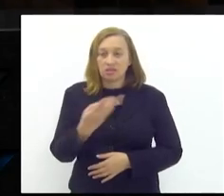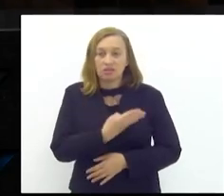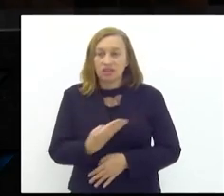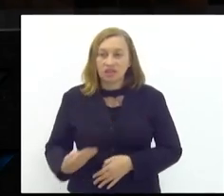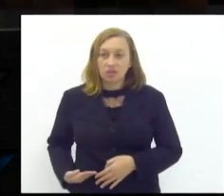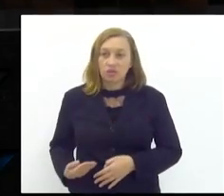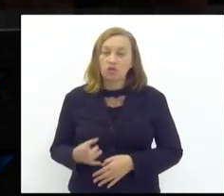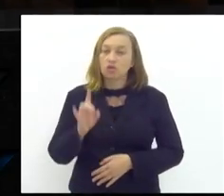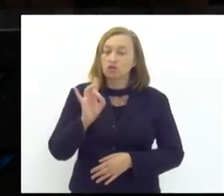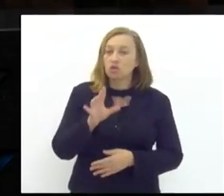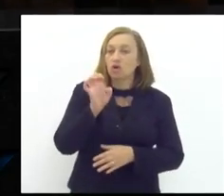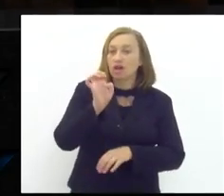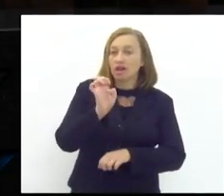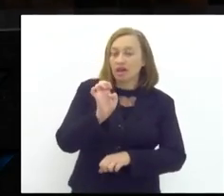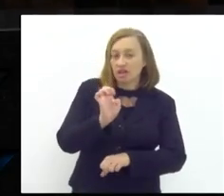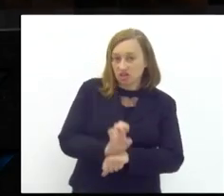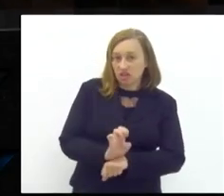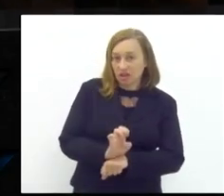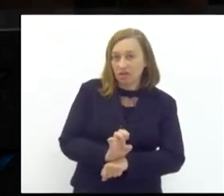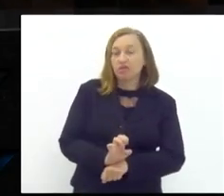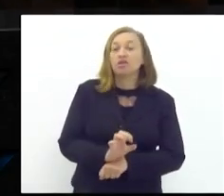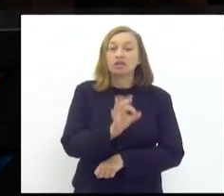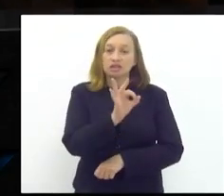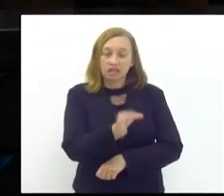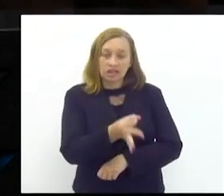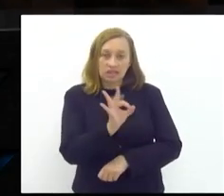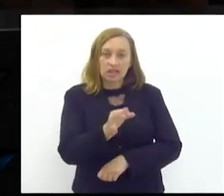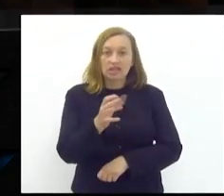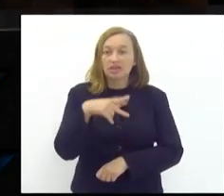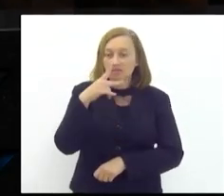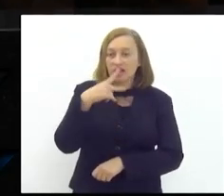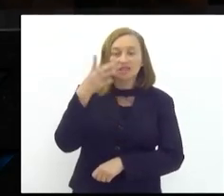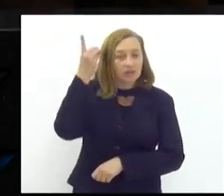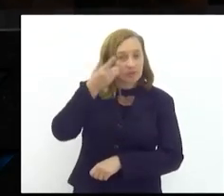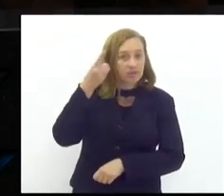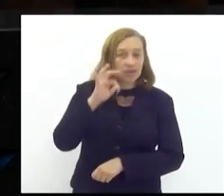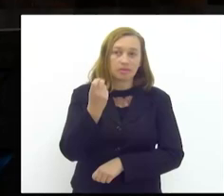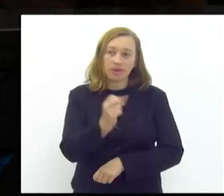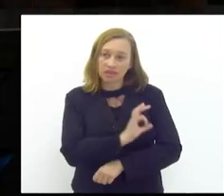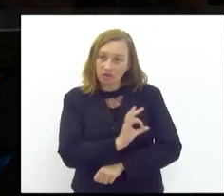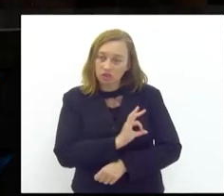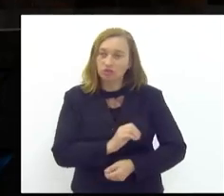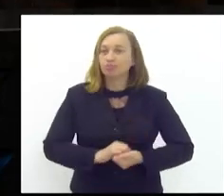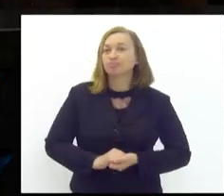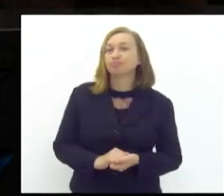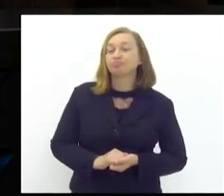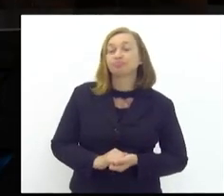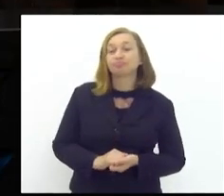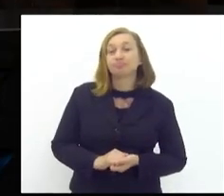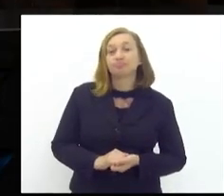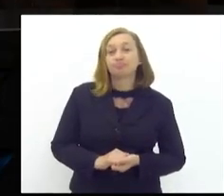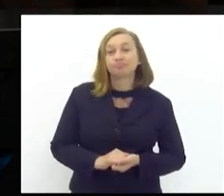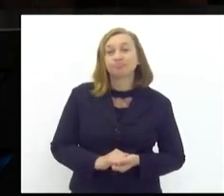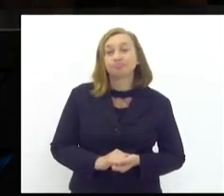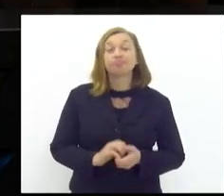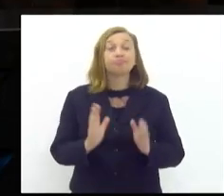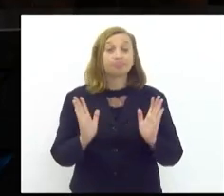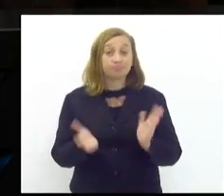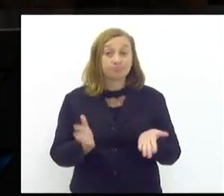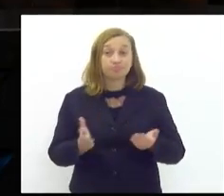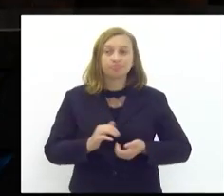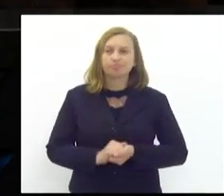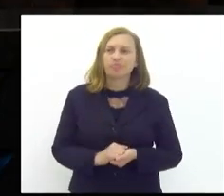correta a sustentação da deputada Marta Rocha agora